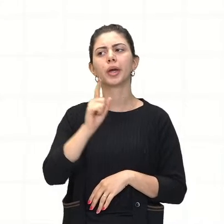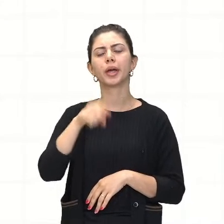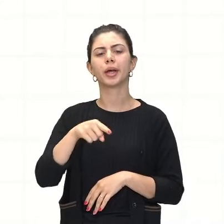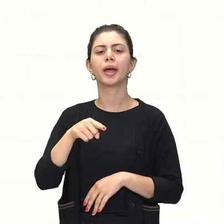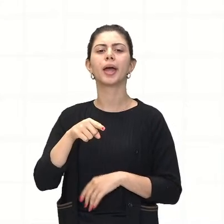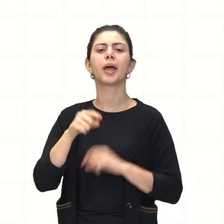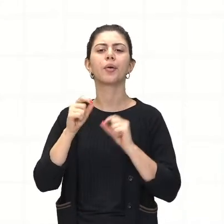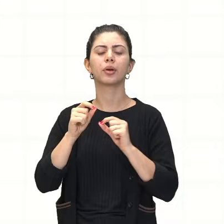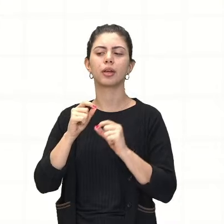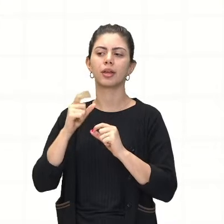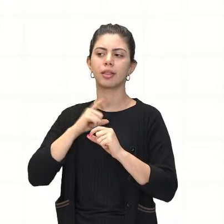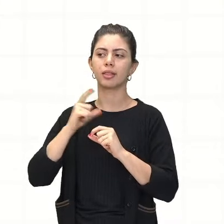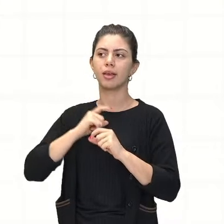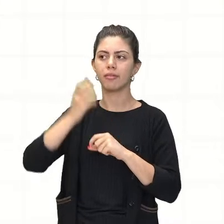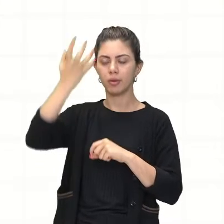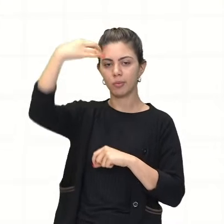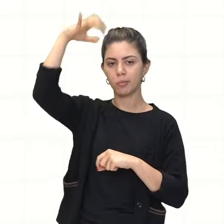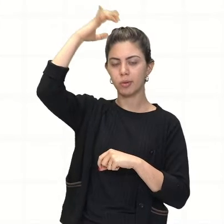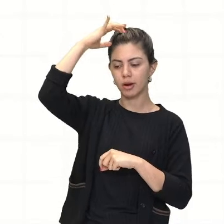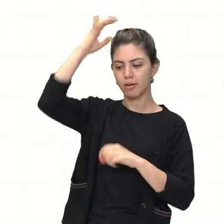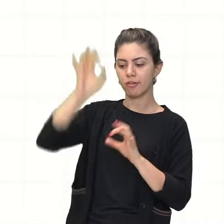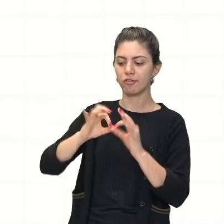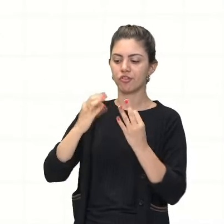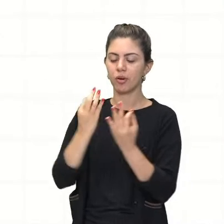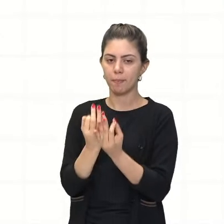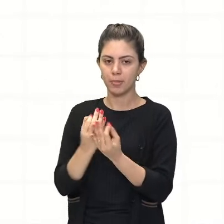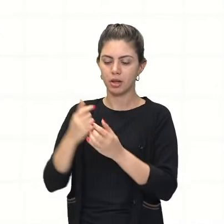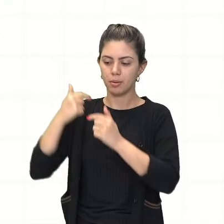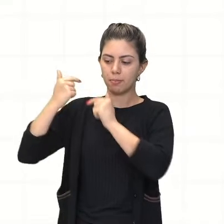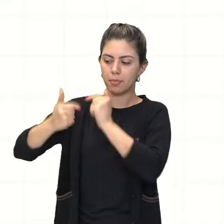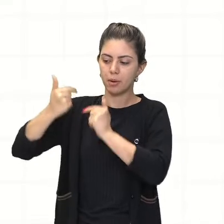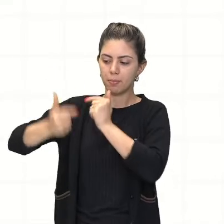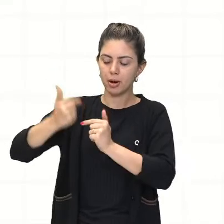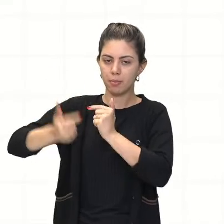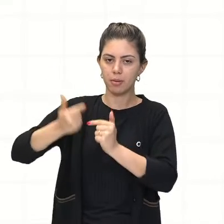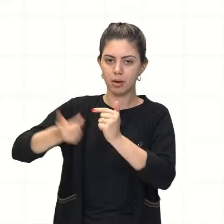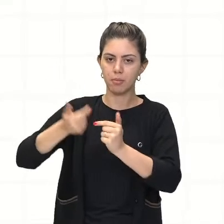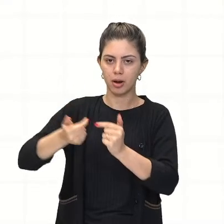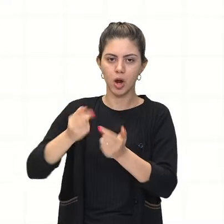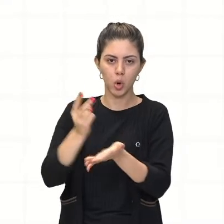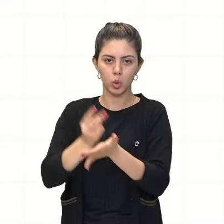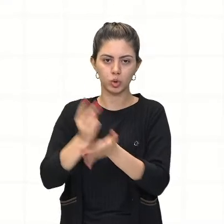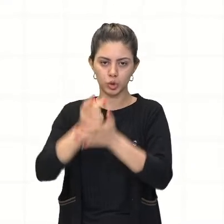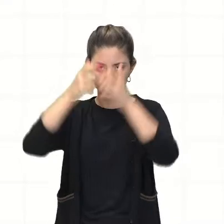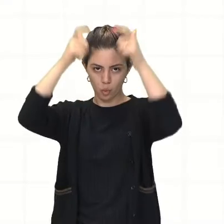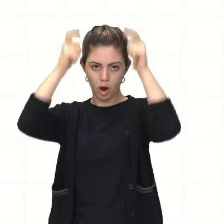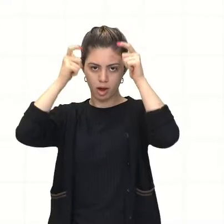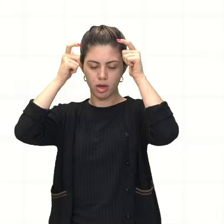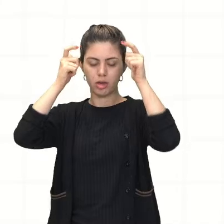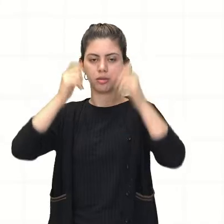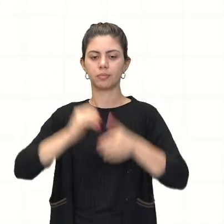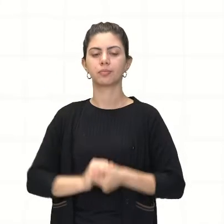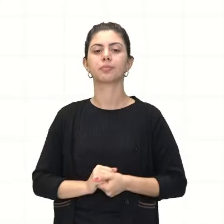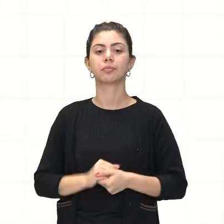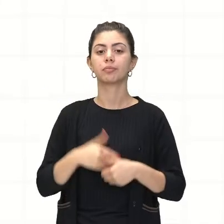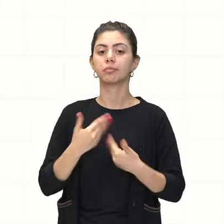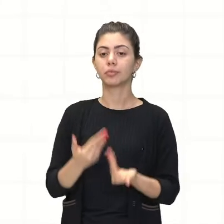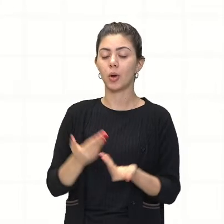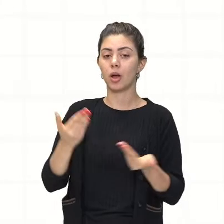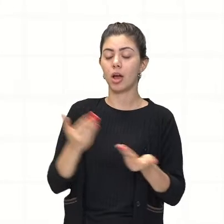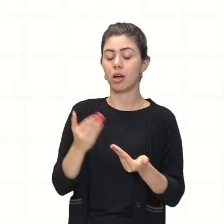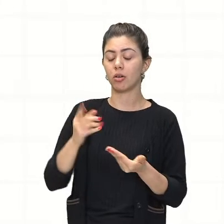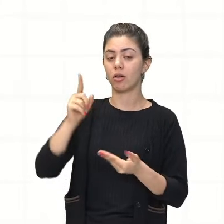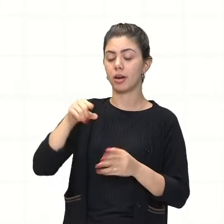sucessão de reis e rainhas de uma mesma família no poder. Então, a partir de agora, nós vamos ter a família